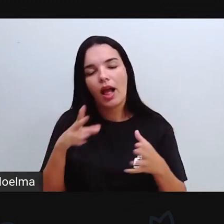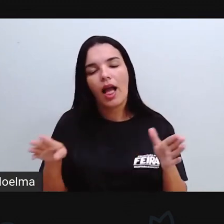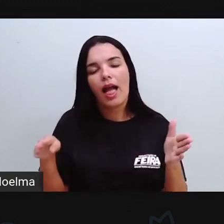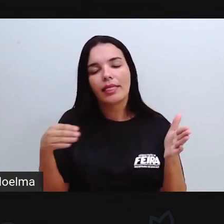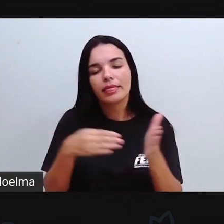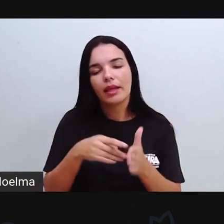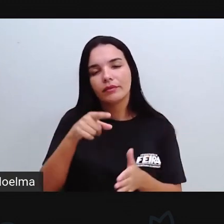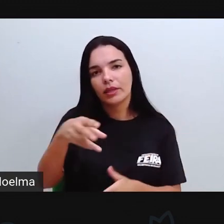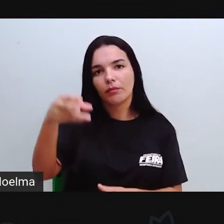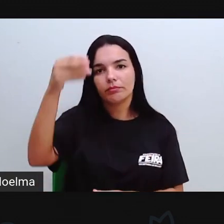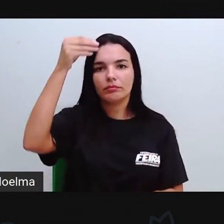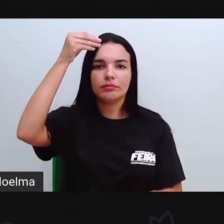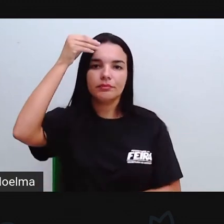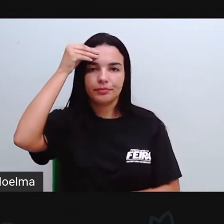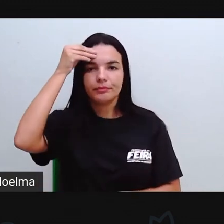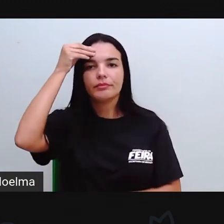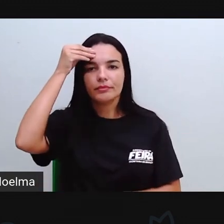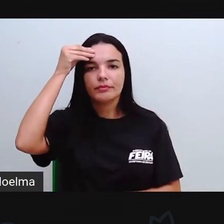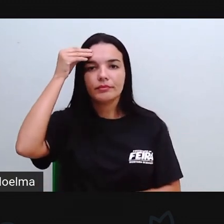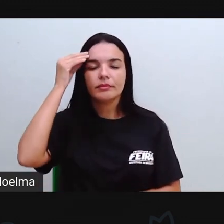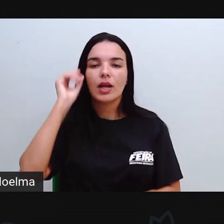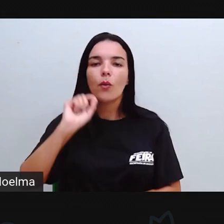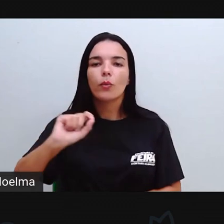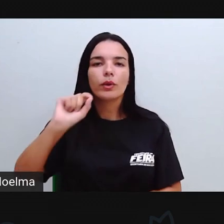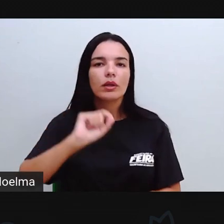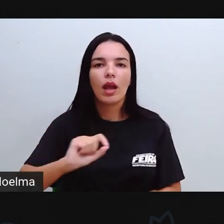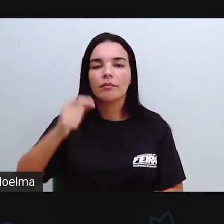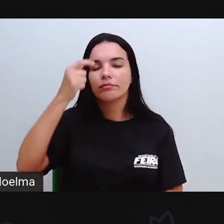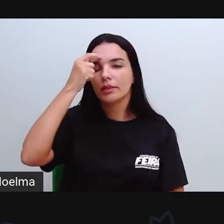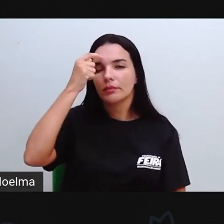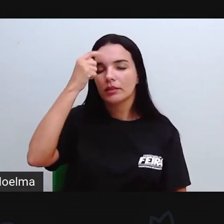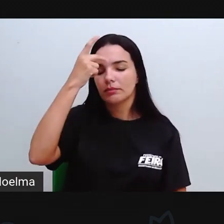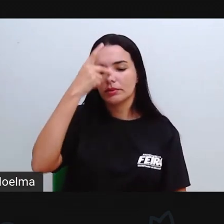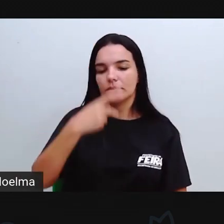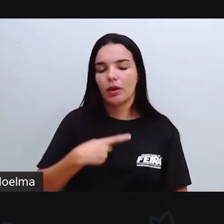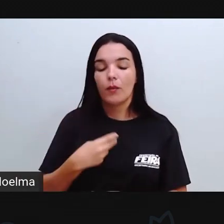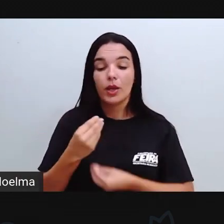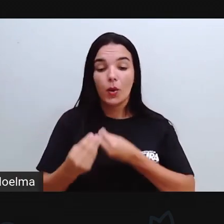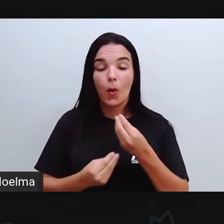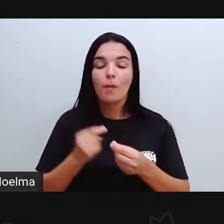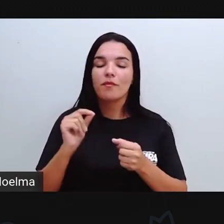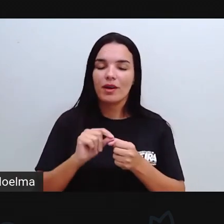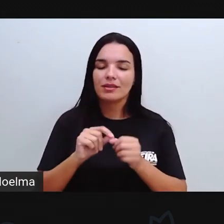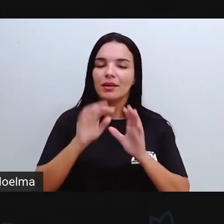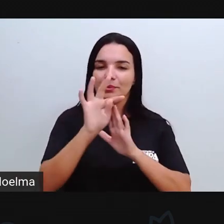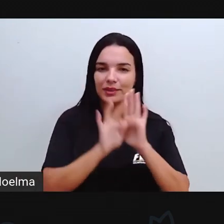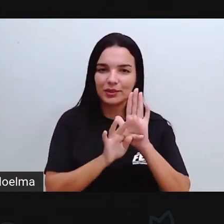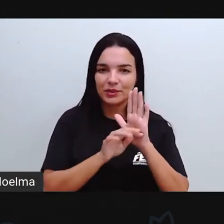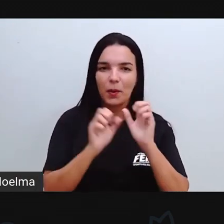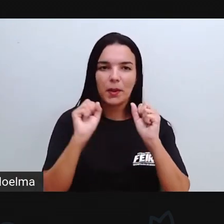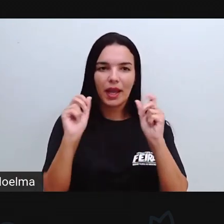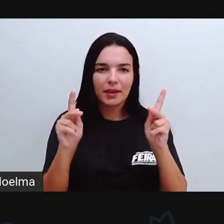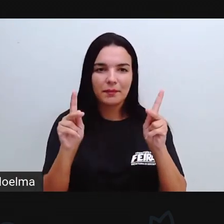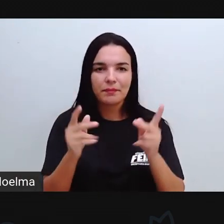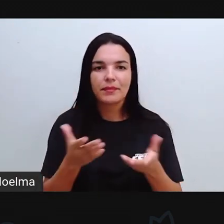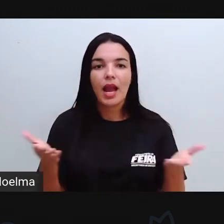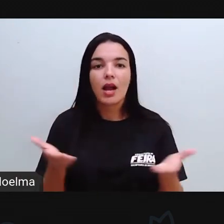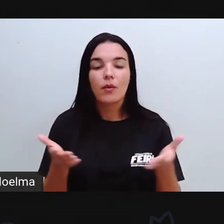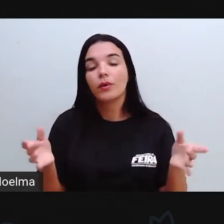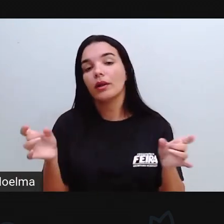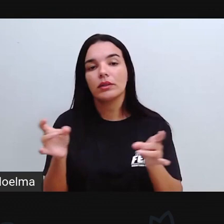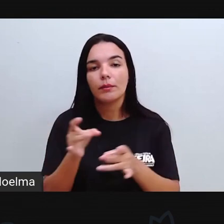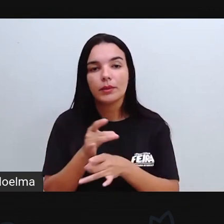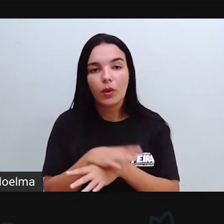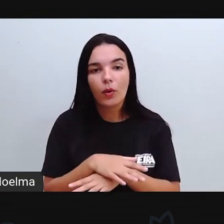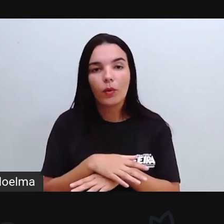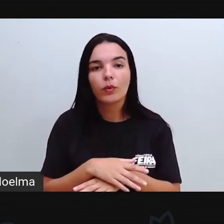vocês compreendam direitinho aí o que é um relato pessoal e como produzir um relato pessoal, certo? A nossa aula vai ficando